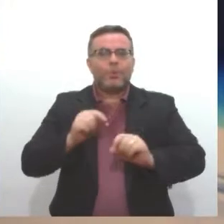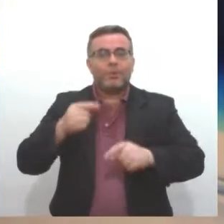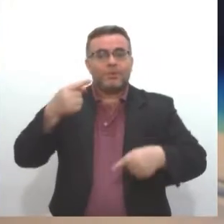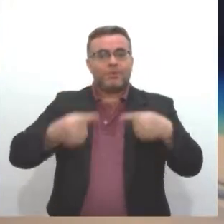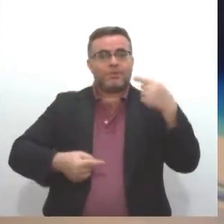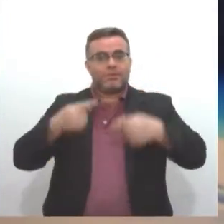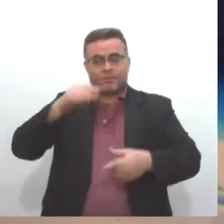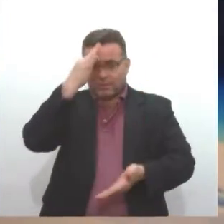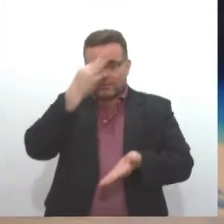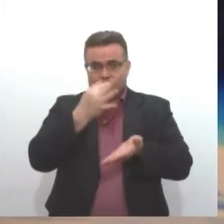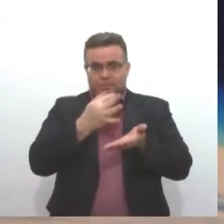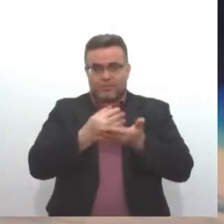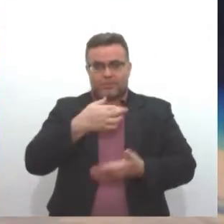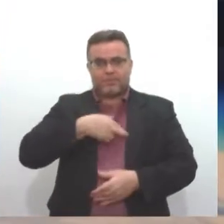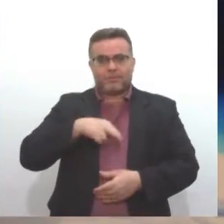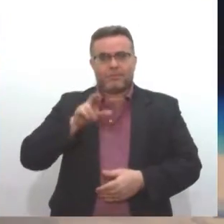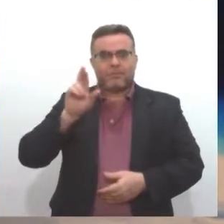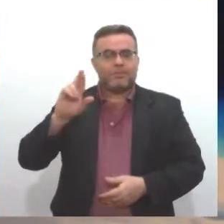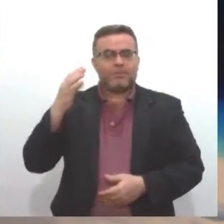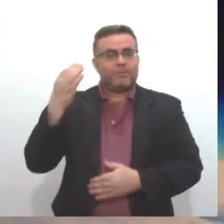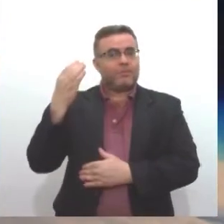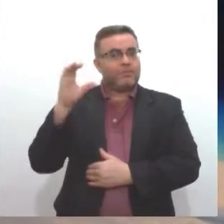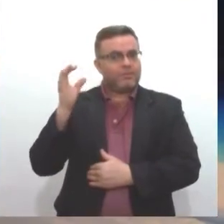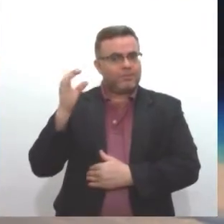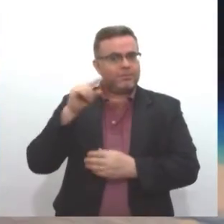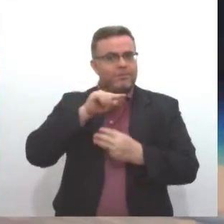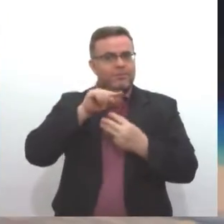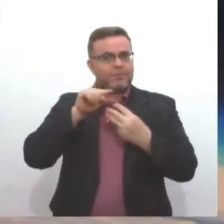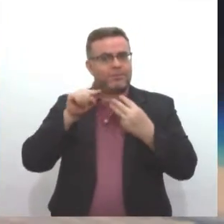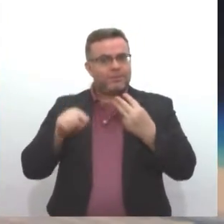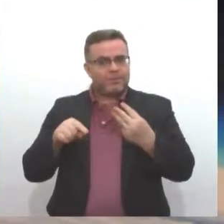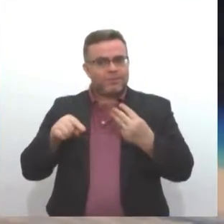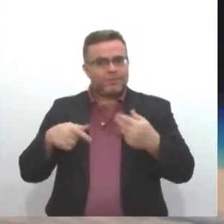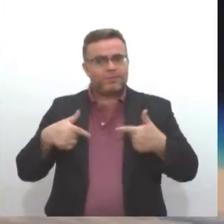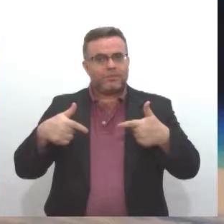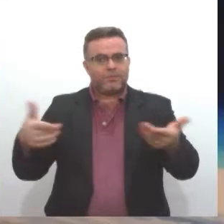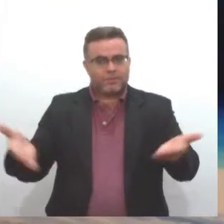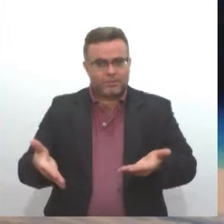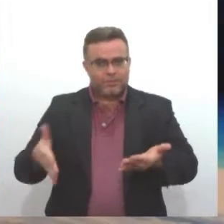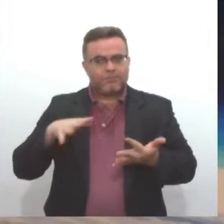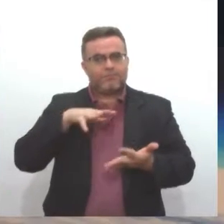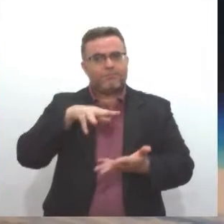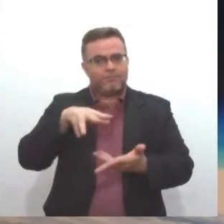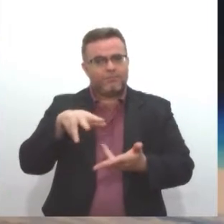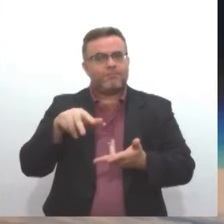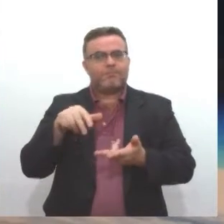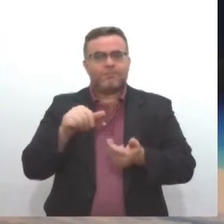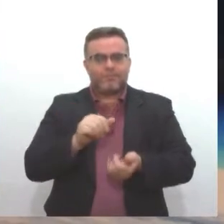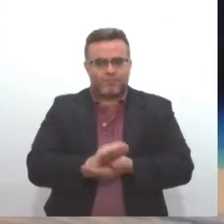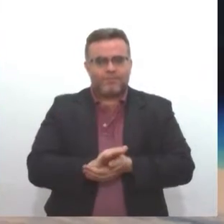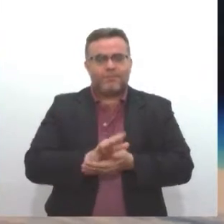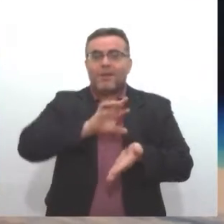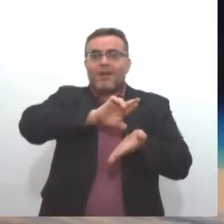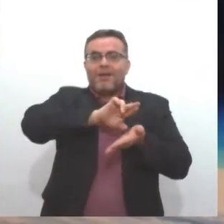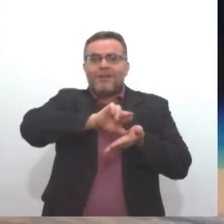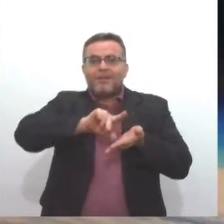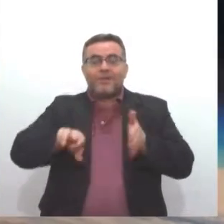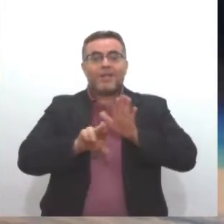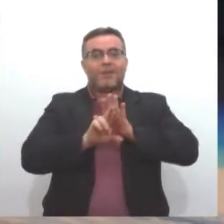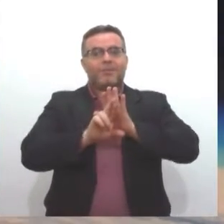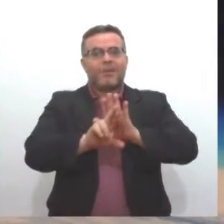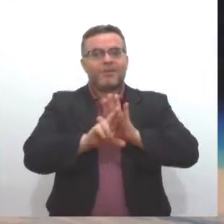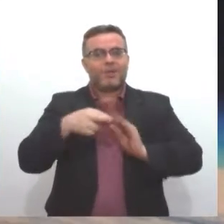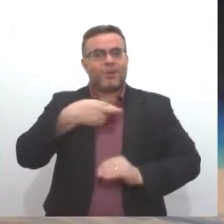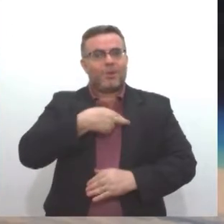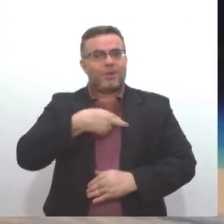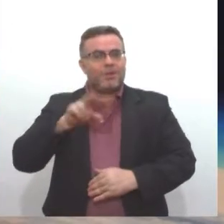a religião e a ciência diante dos desafios do mundo atual. Várias representações religiosas